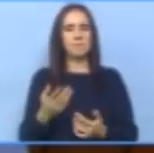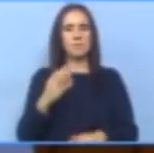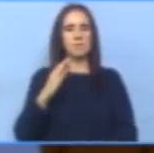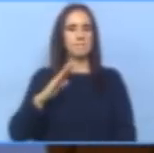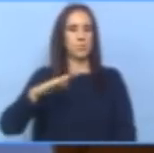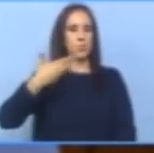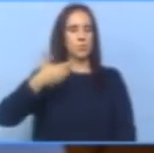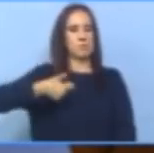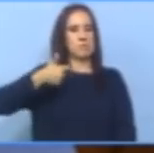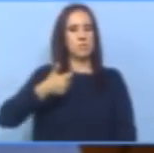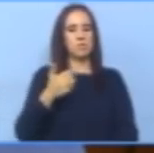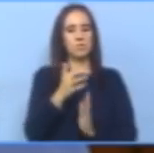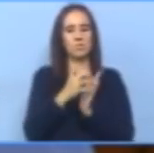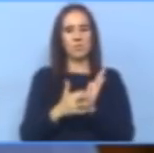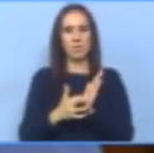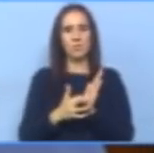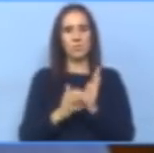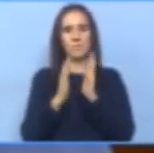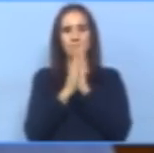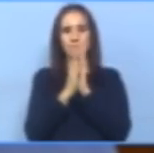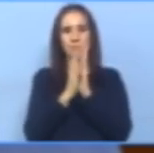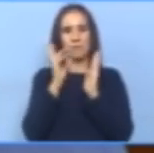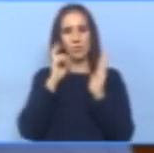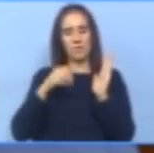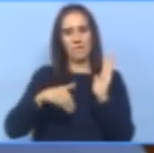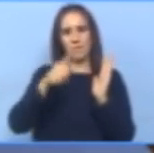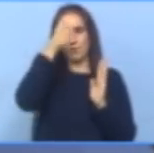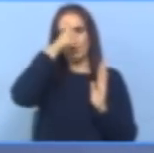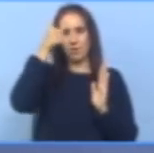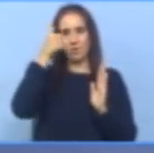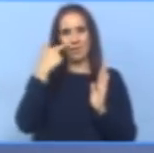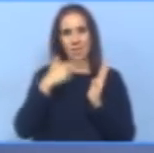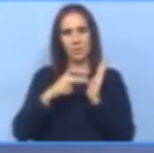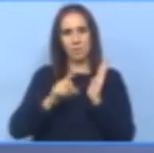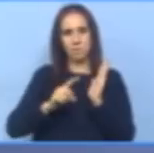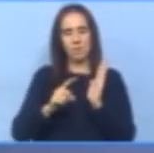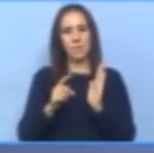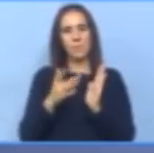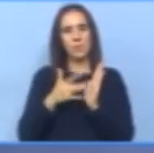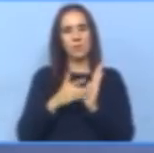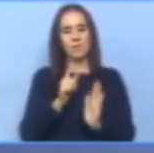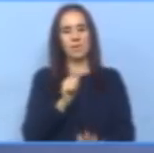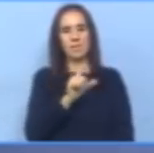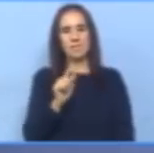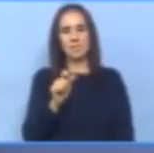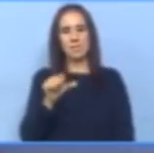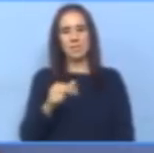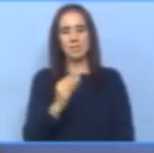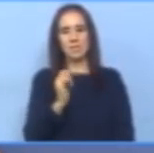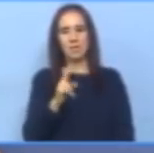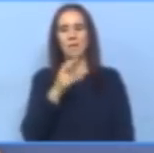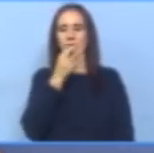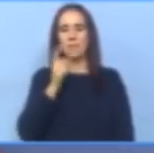primeira e primordial no texto que se escuta nas Eucaristias deste domingo, da primeira leitura do livro de Ezequiel, quando se fala muito em ovelhas,